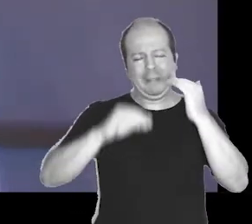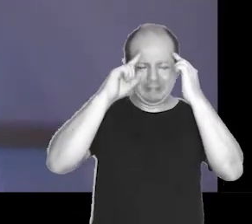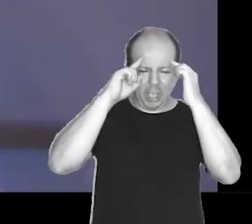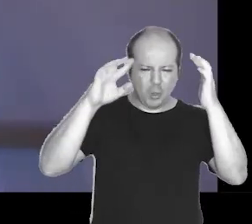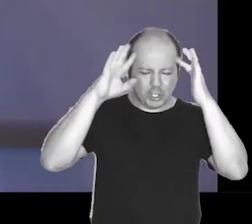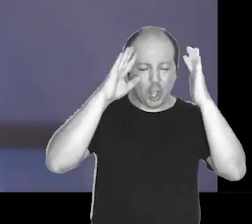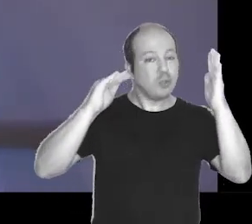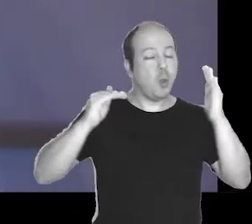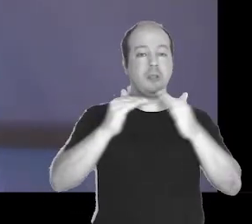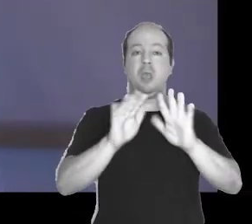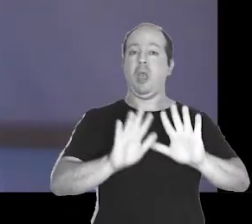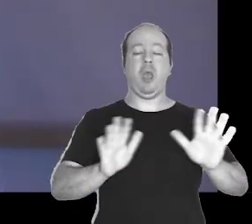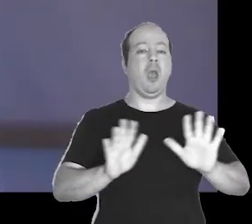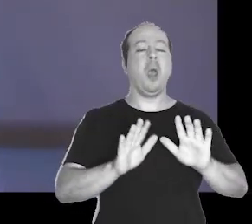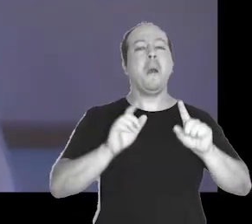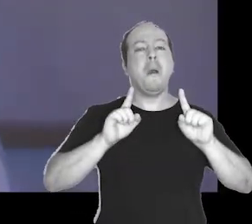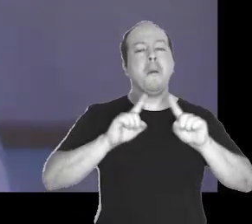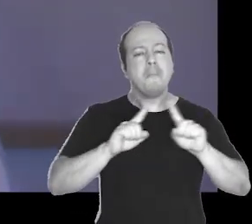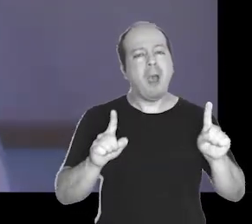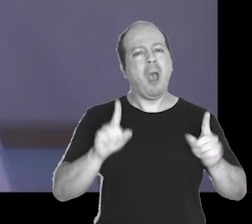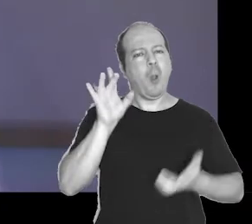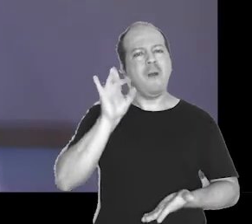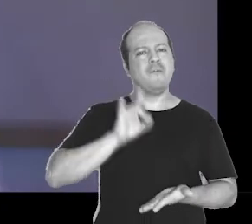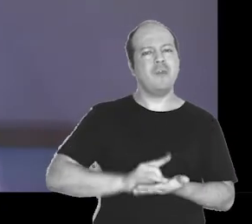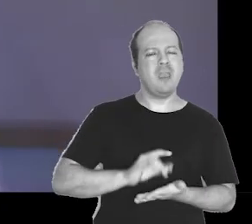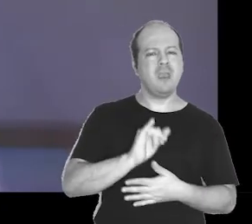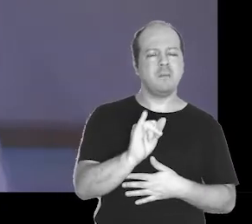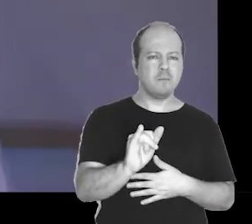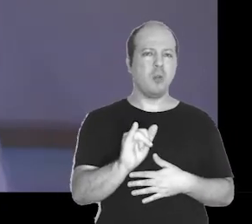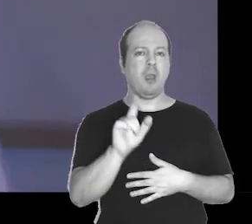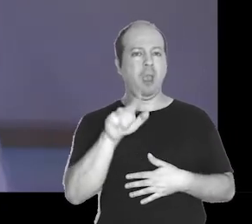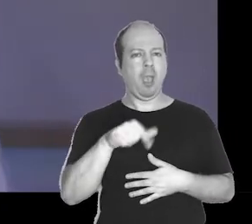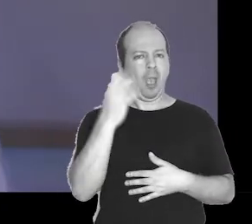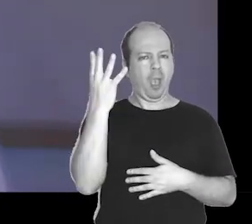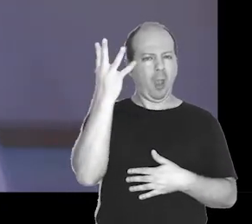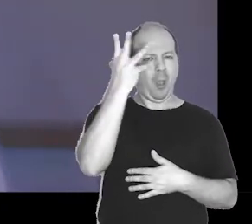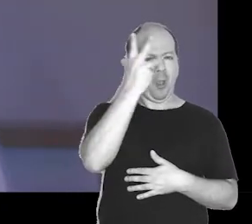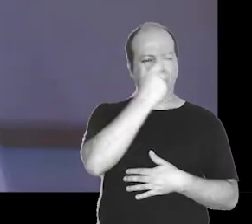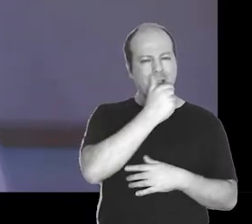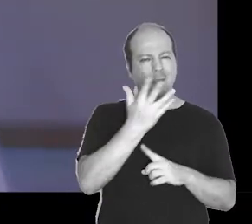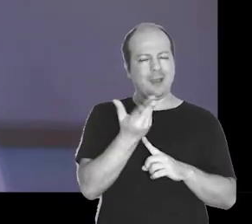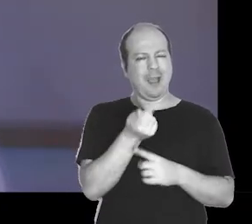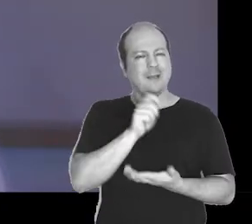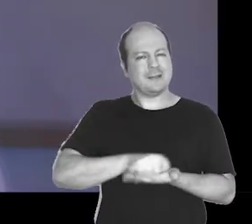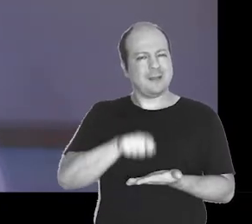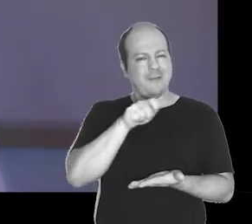é certo. Por isso afirmo, é a mais bela obra que já escrevi.